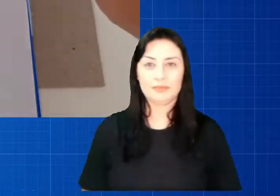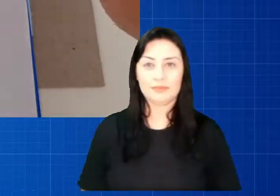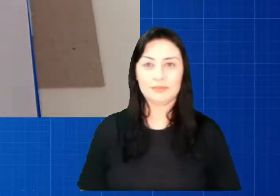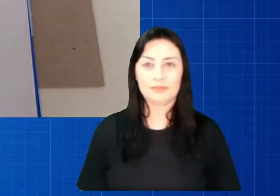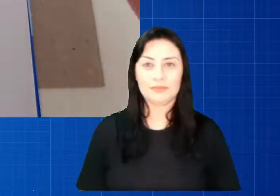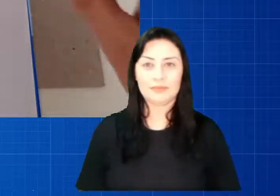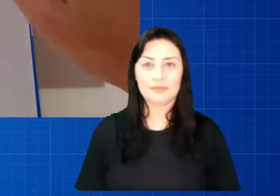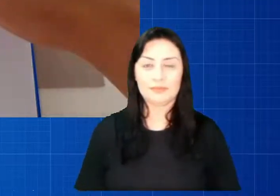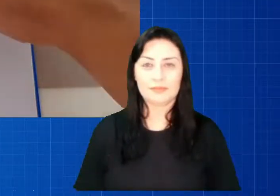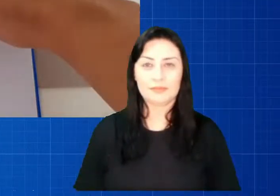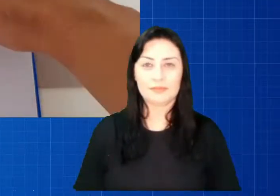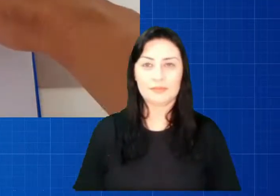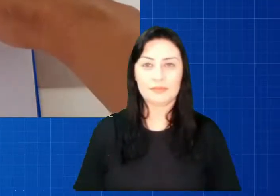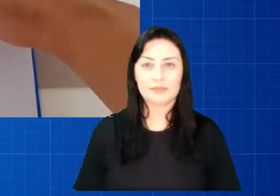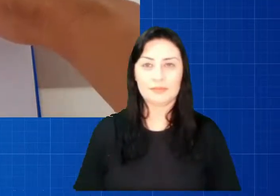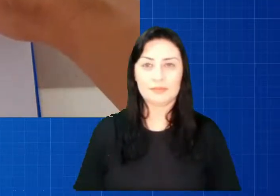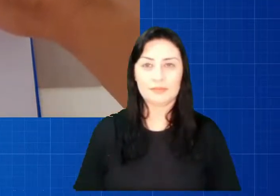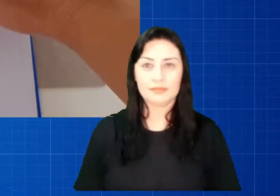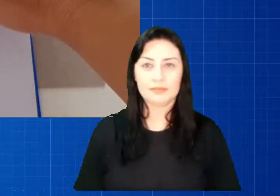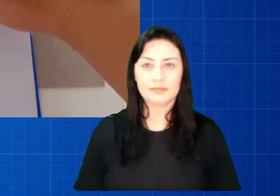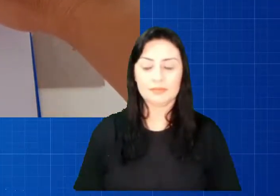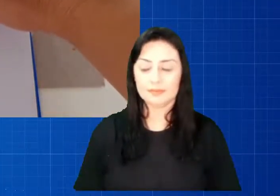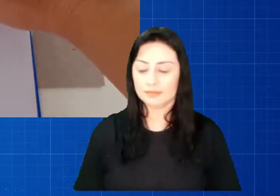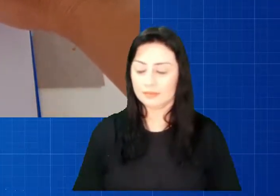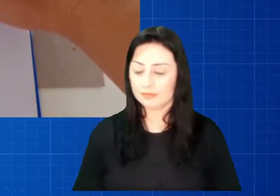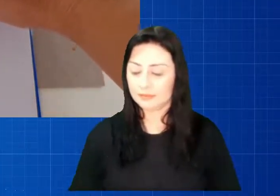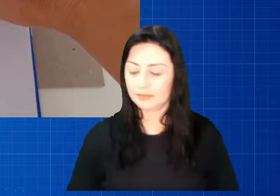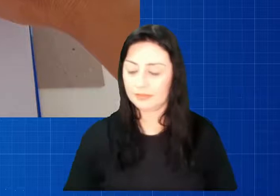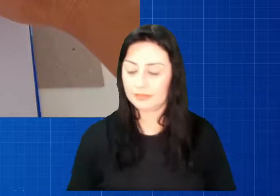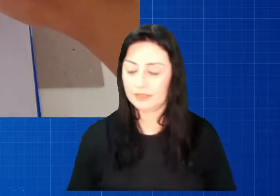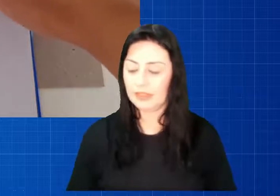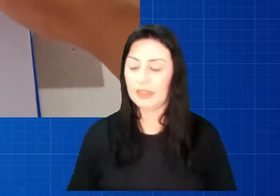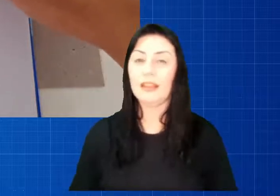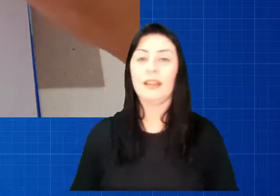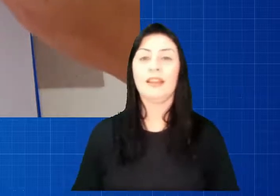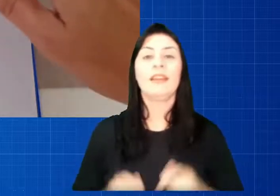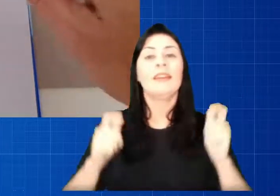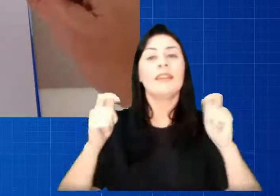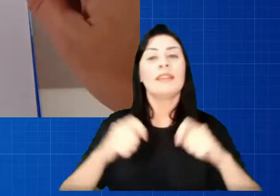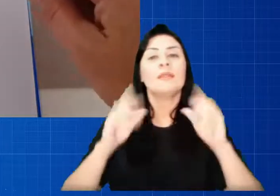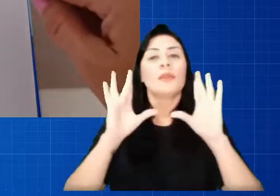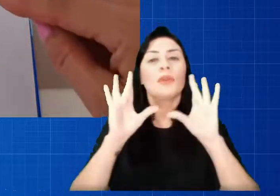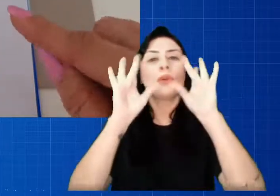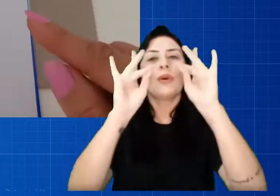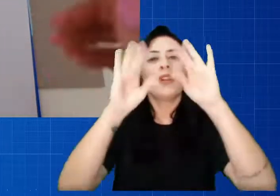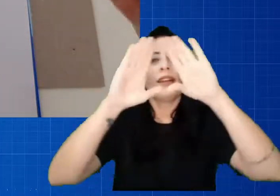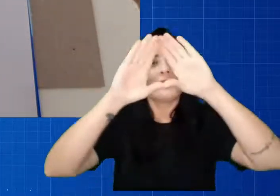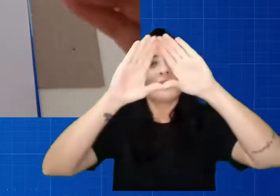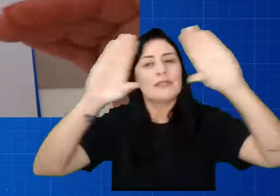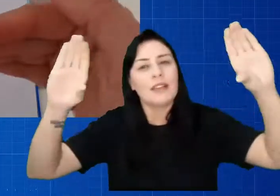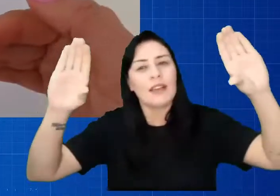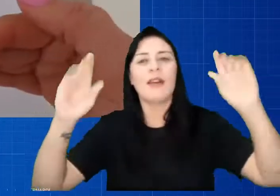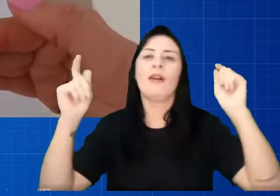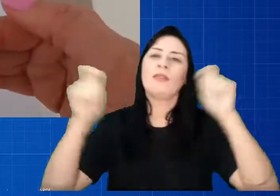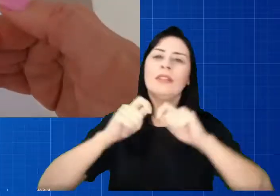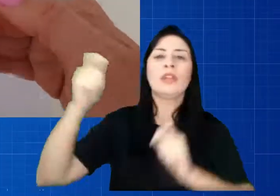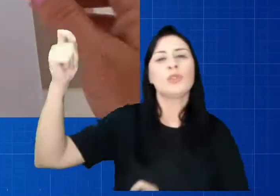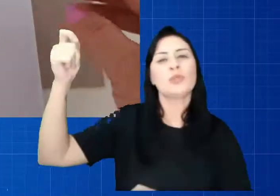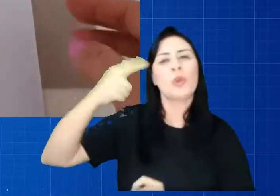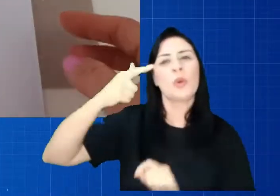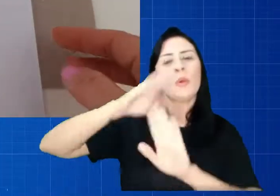aí ilustrar uma sobreposição de cores com uma